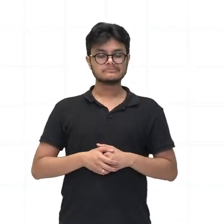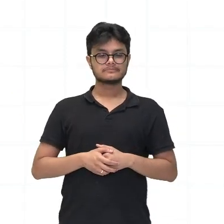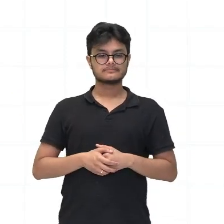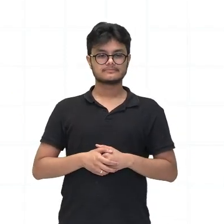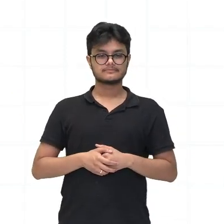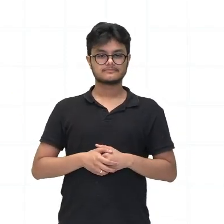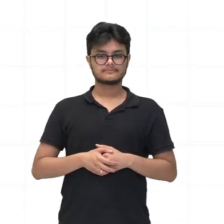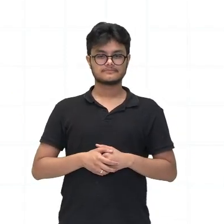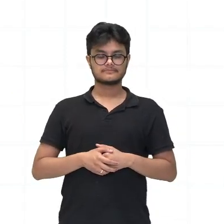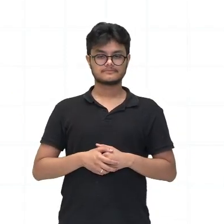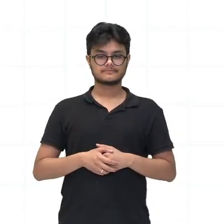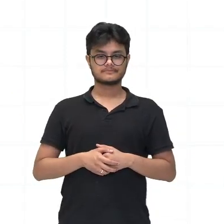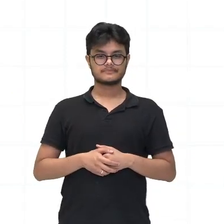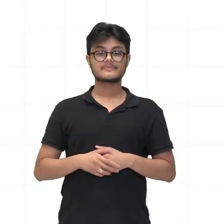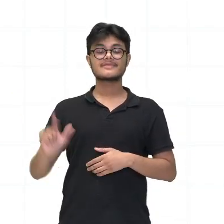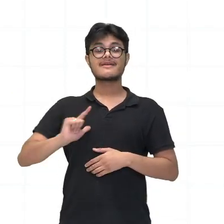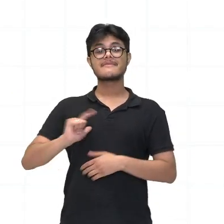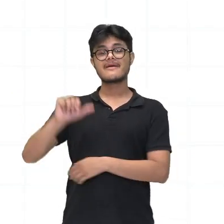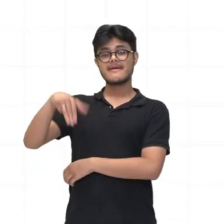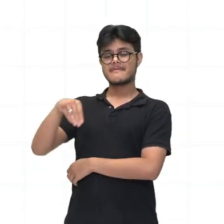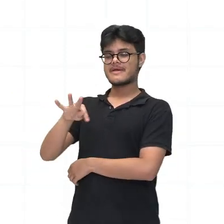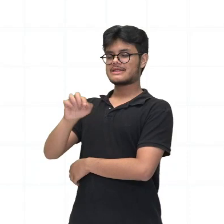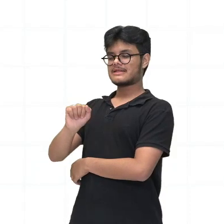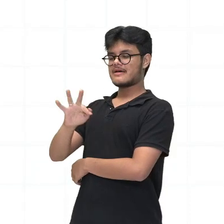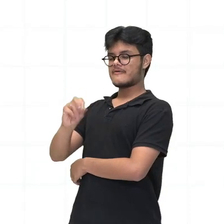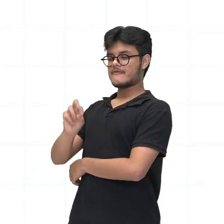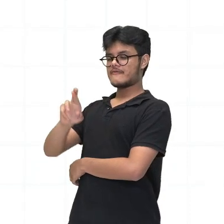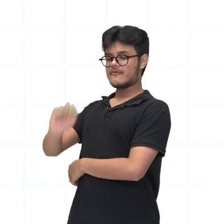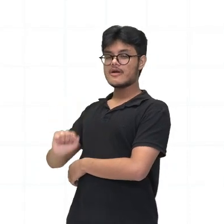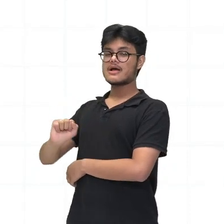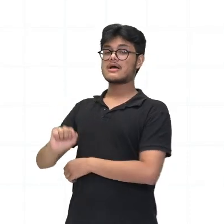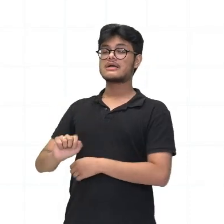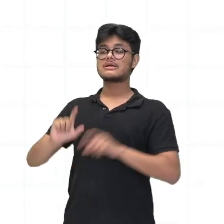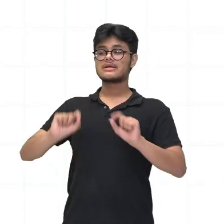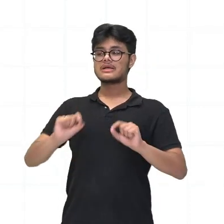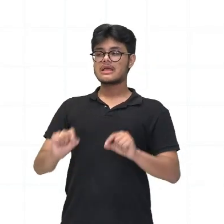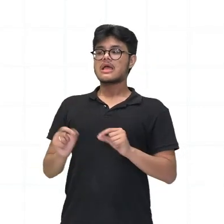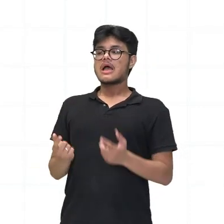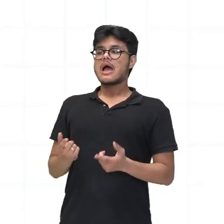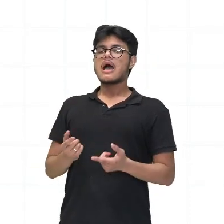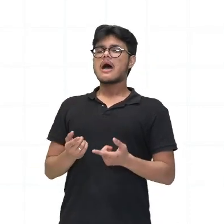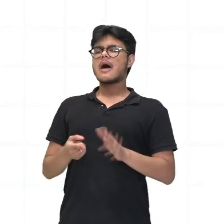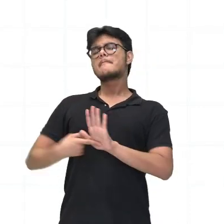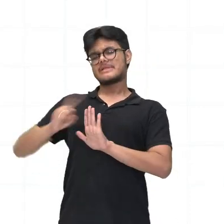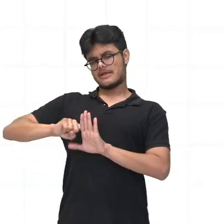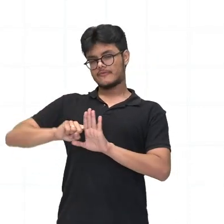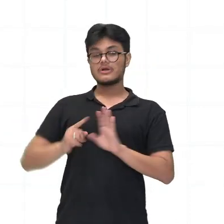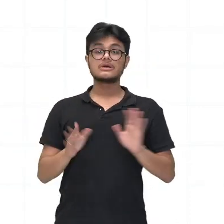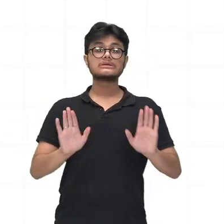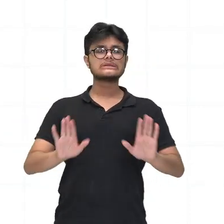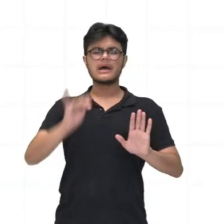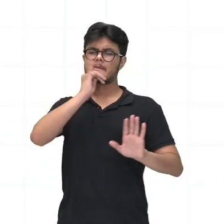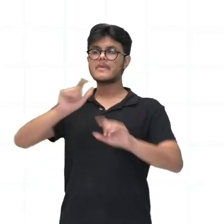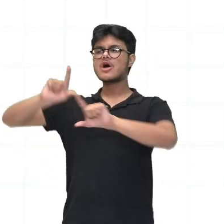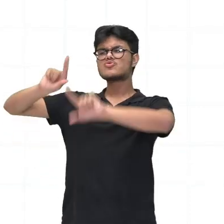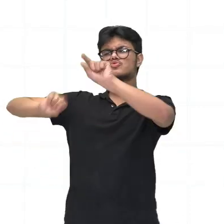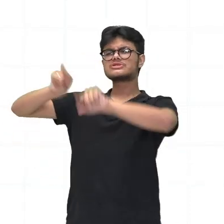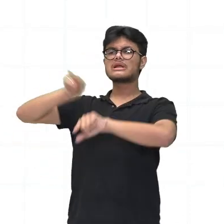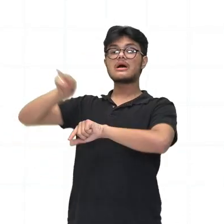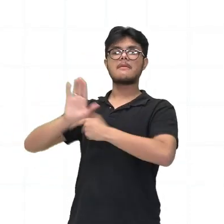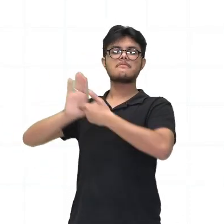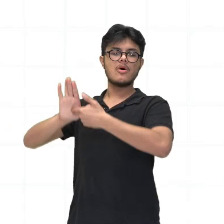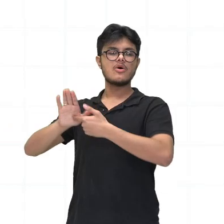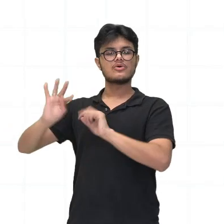além disso, nós temos aí a metáfora, exatamente. Quando eu falei, né, as estrelas a qual ele se refere são as